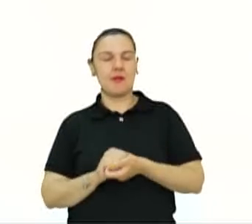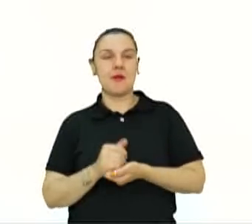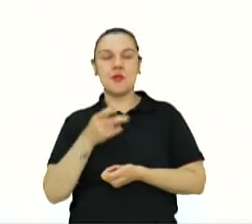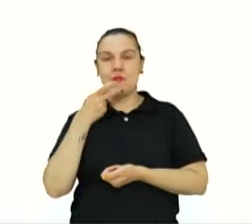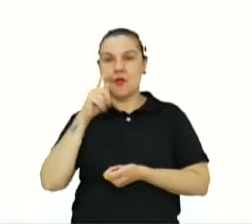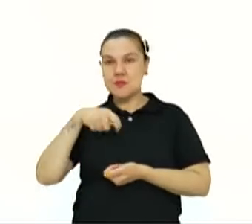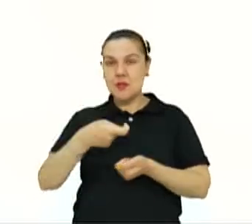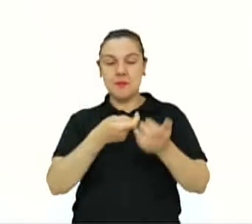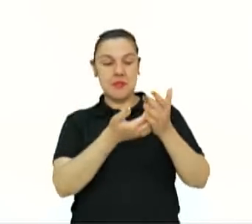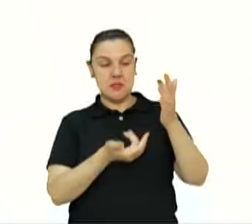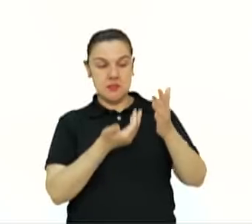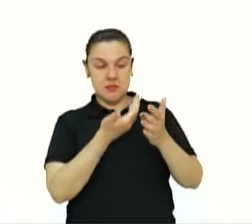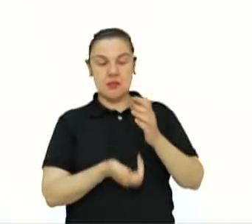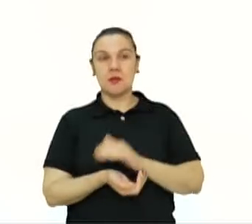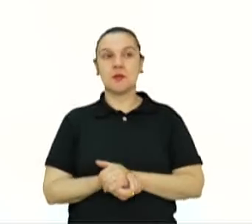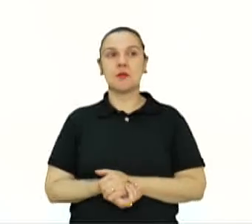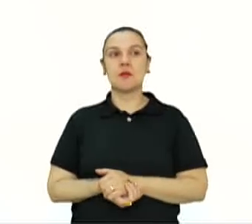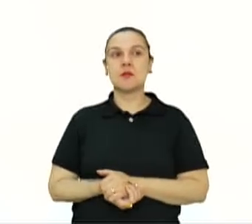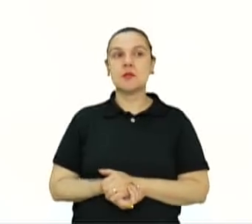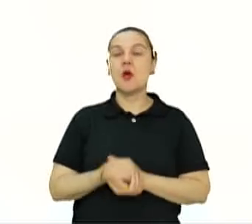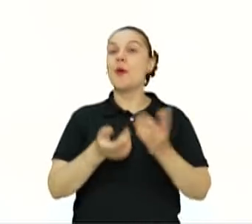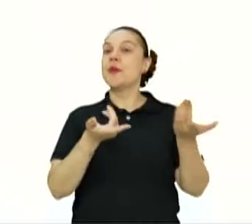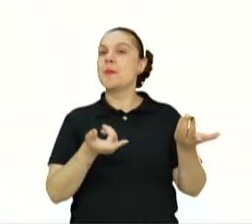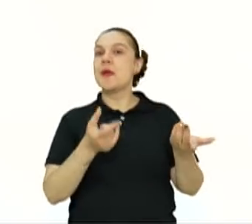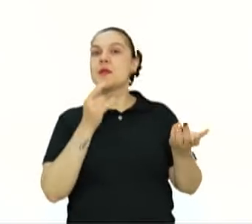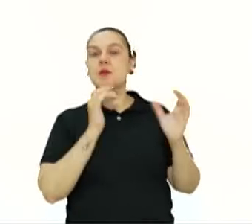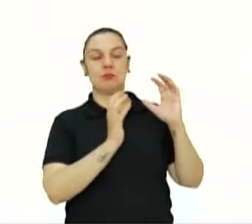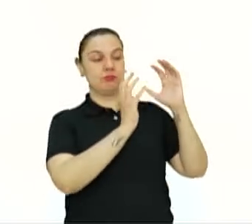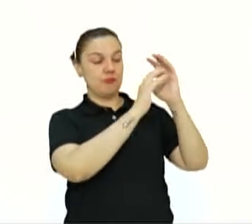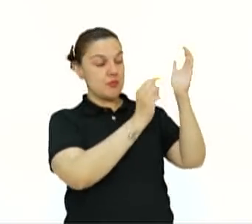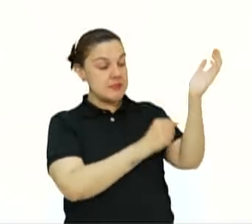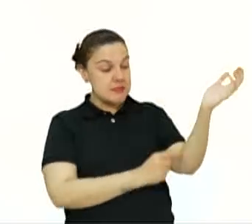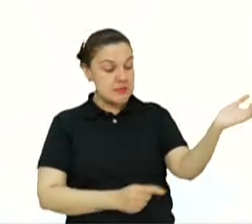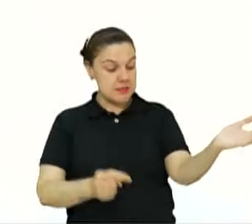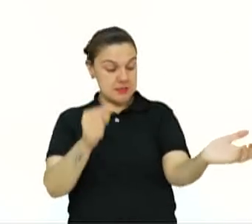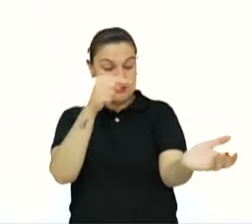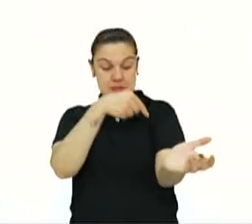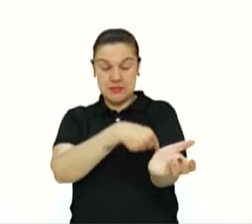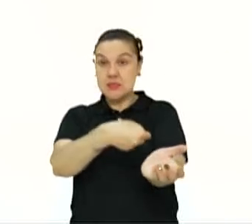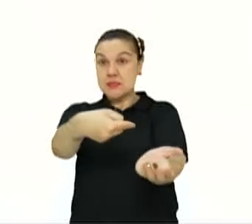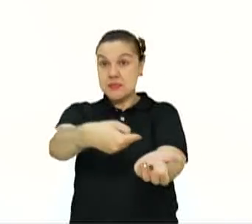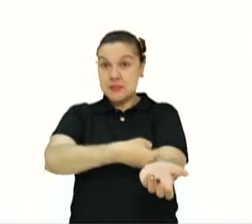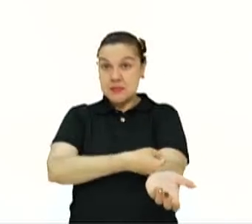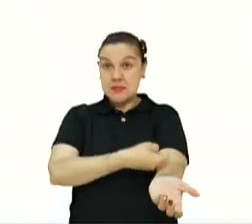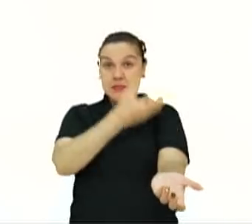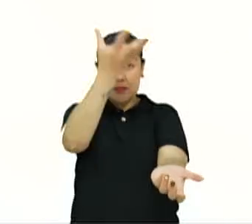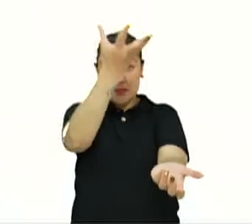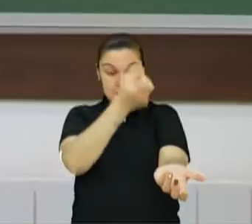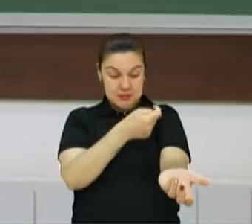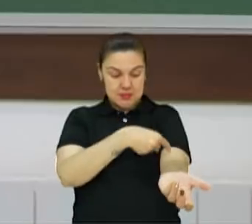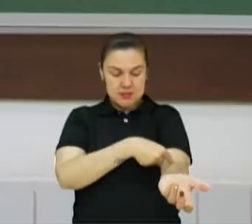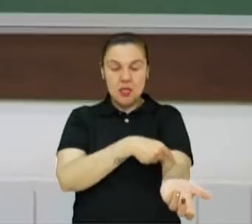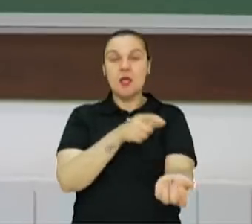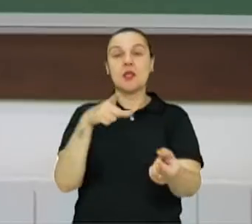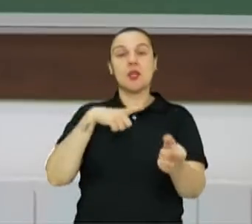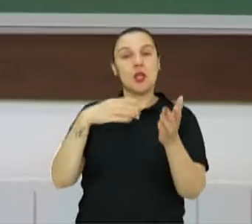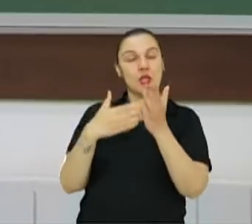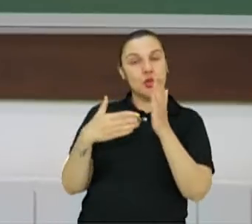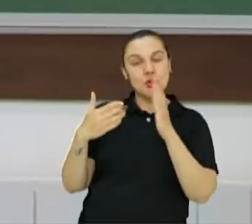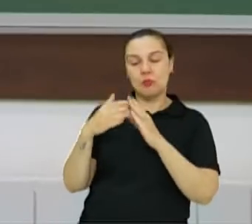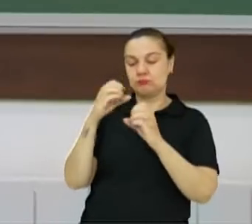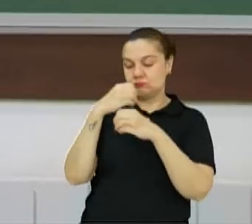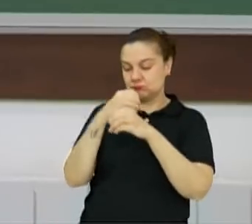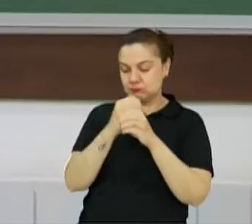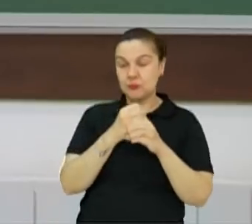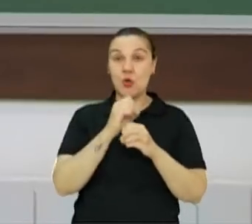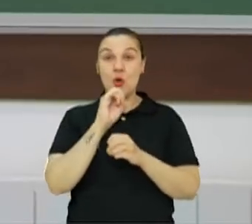em sangue, né, na hora de uma transfusão, tem toda uma análise antes de passar o sangue de uma pessoa para outra. Se a